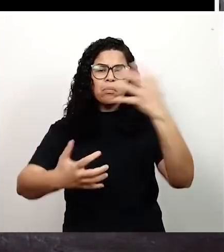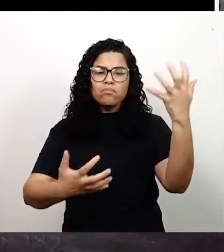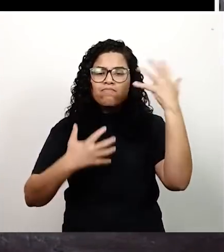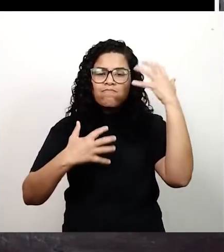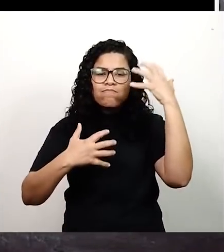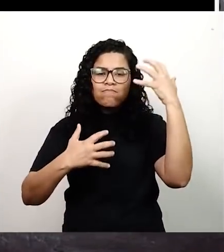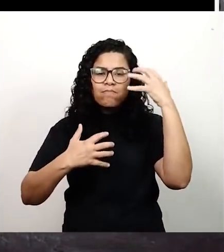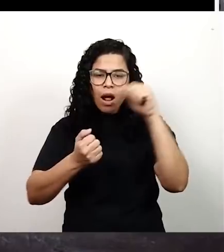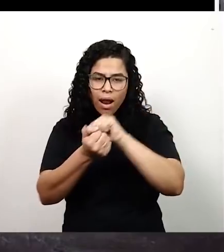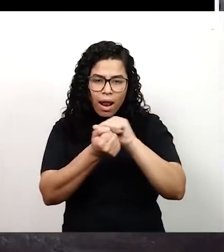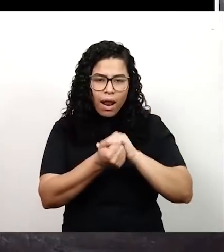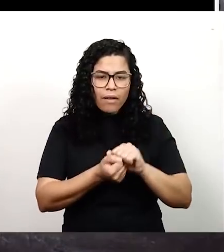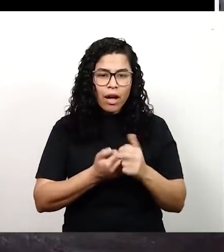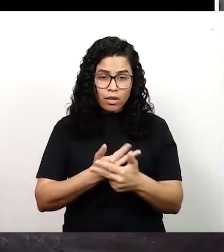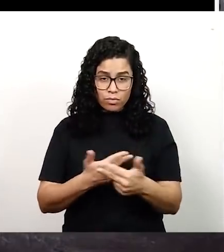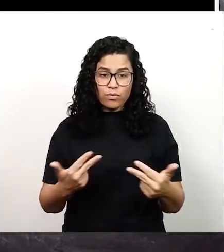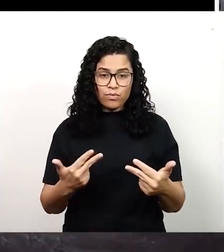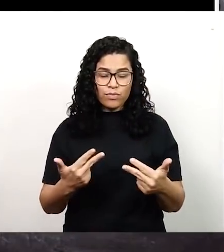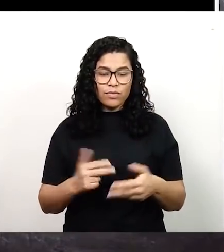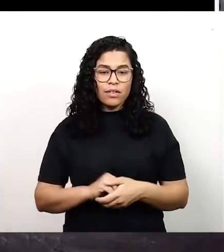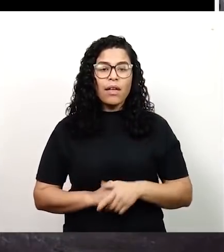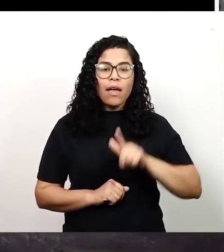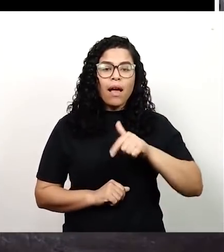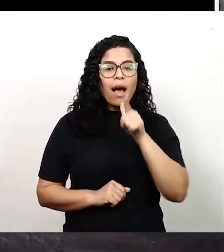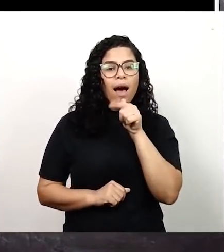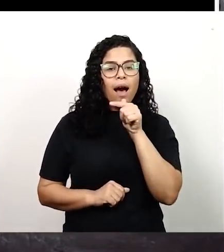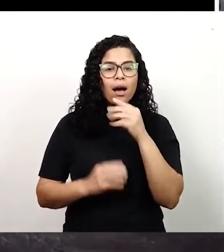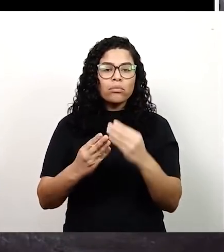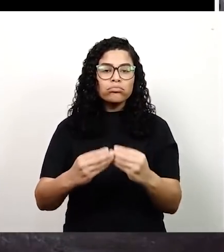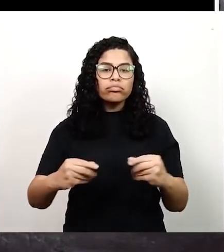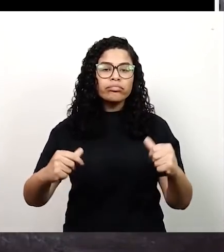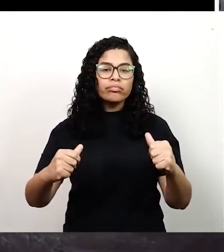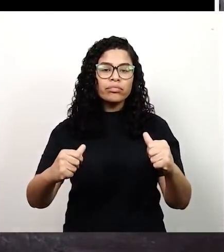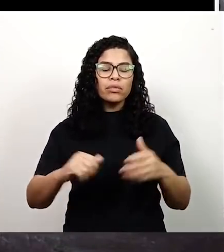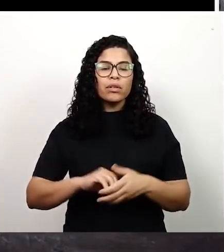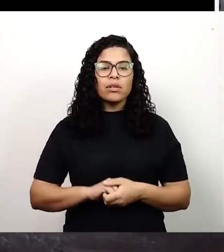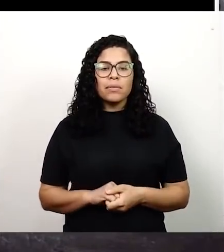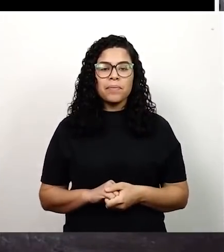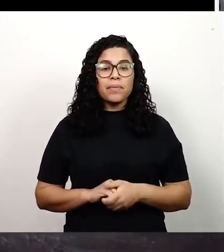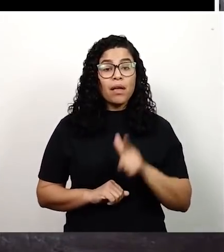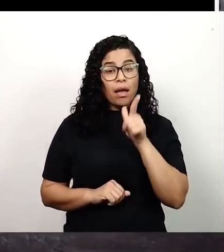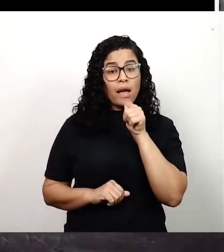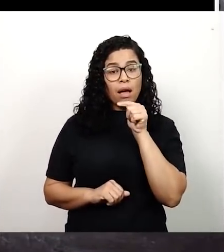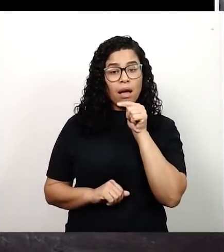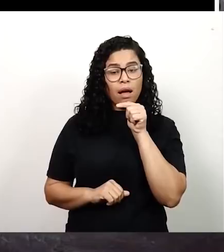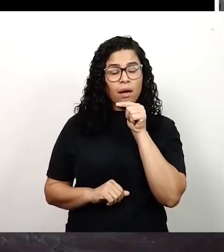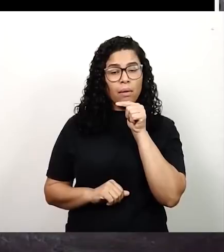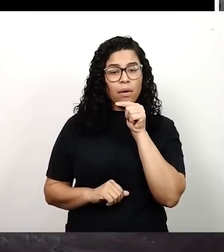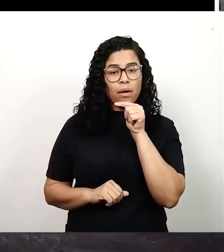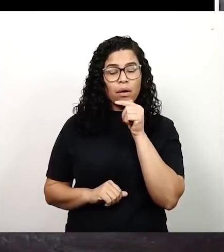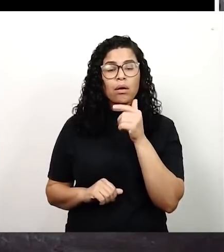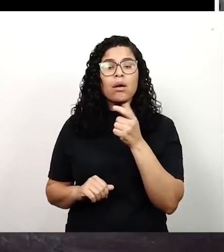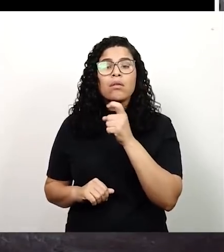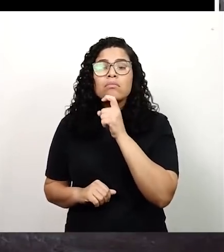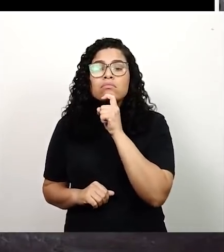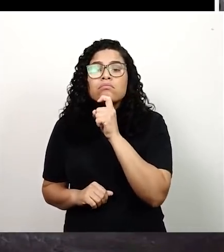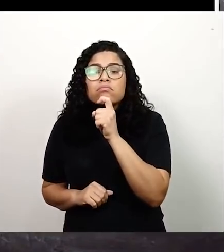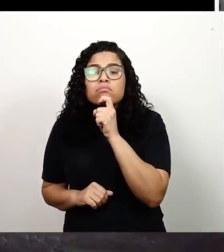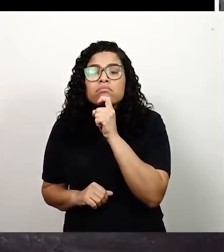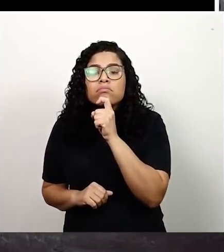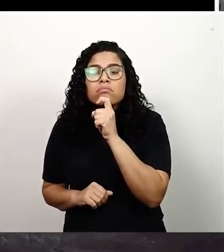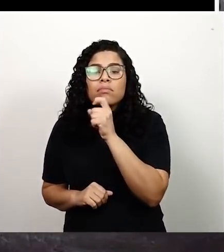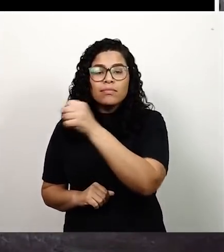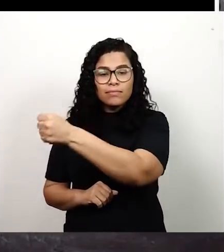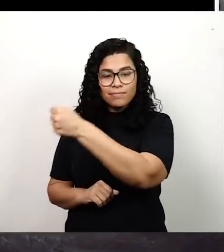está numa forma que se chama líquida. Quando nós colocamos esta água no